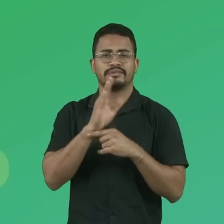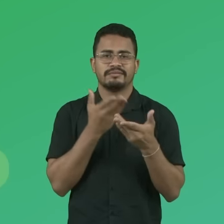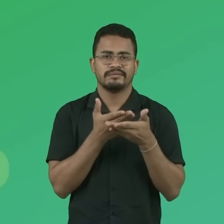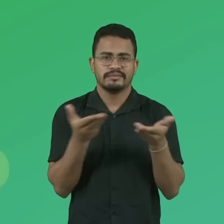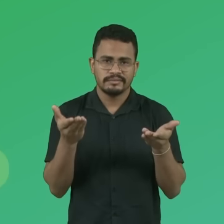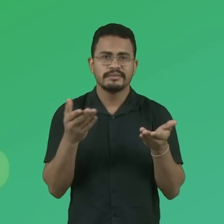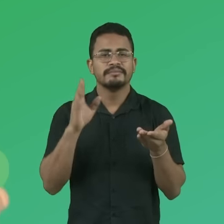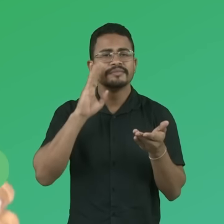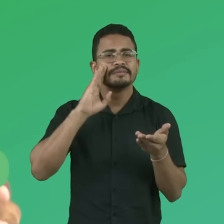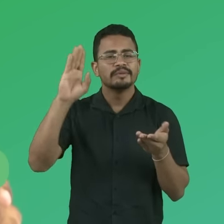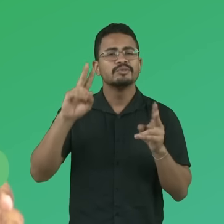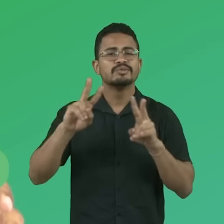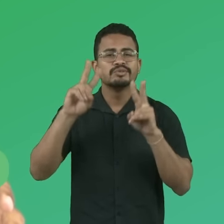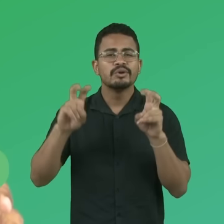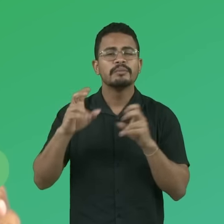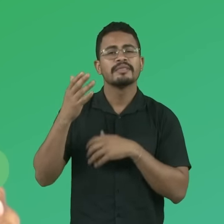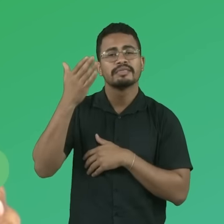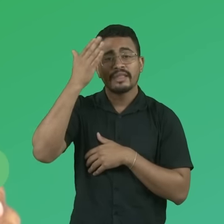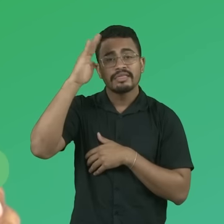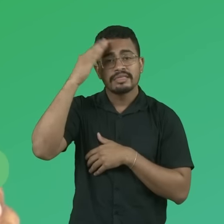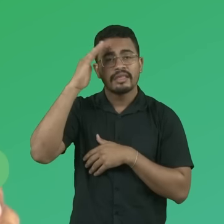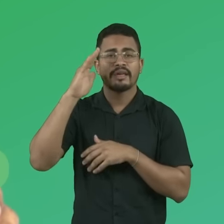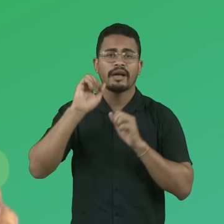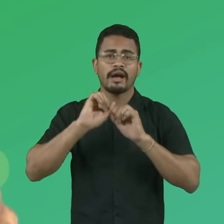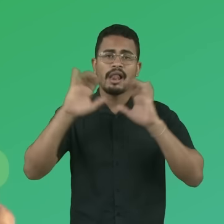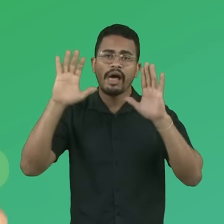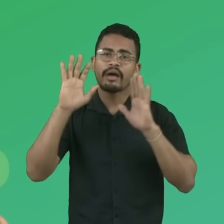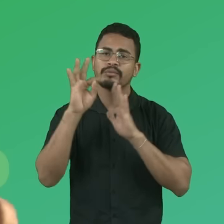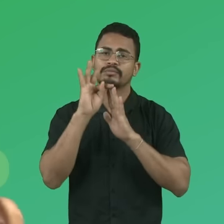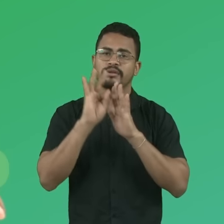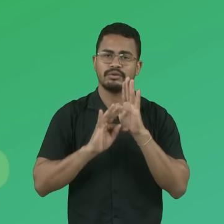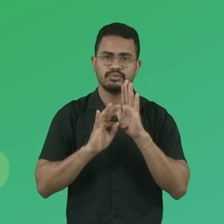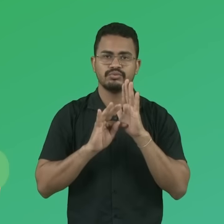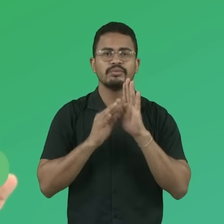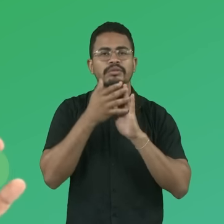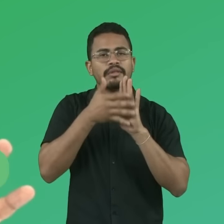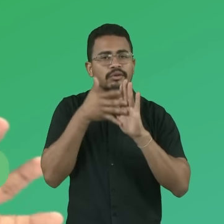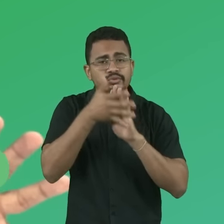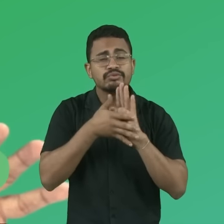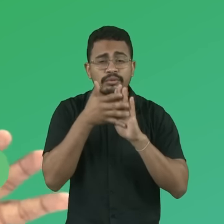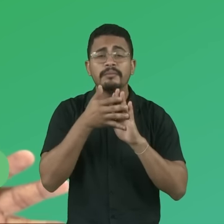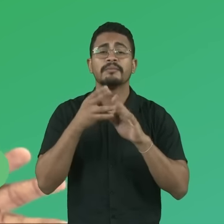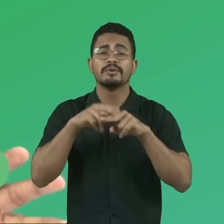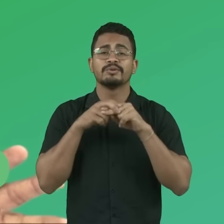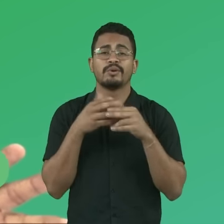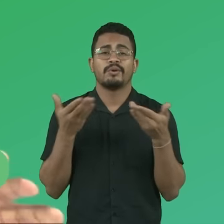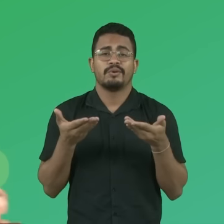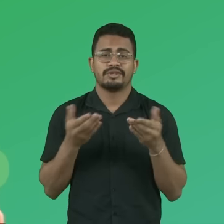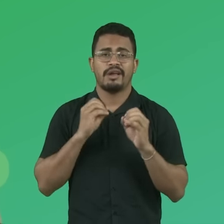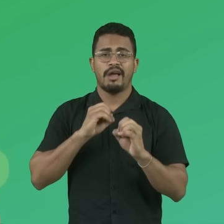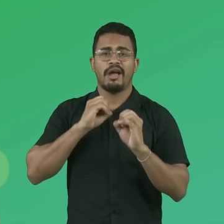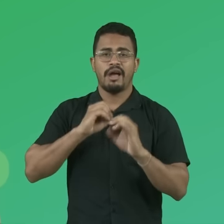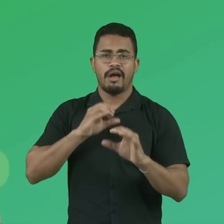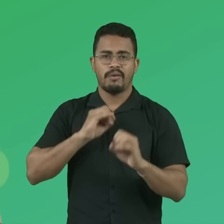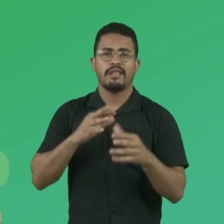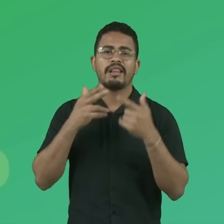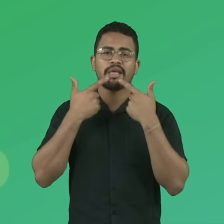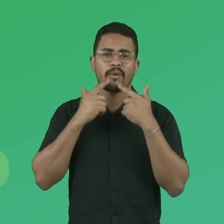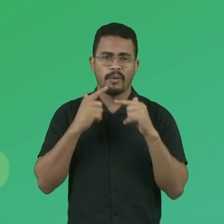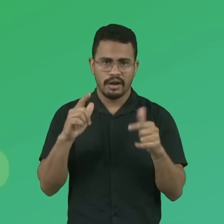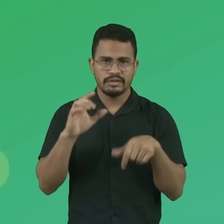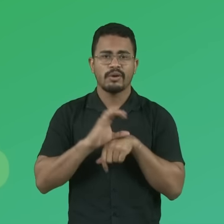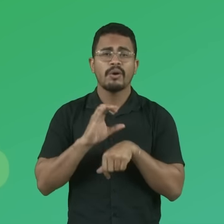questão da interpretação textual, certo? Então a nossa aula de hoje é uma aula de linguagens e códigos, mas com